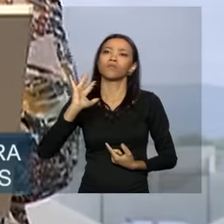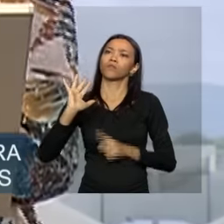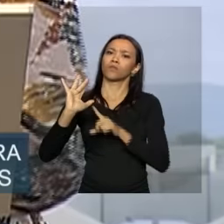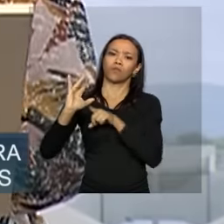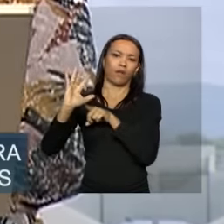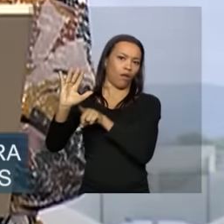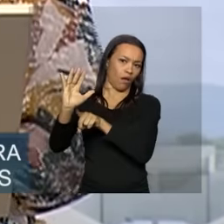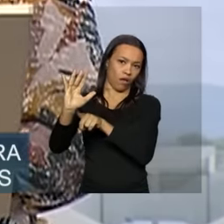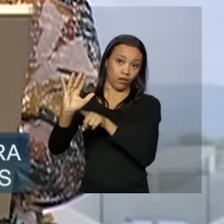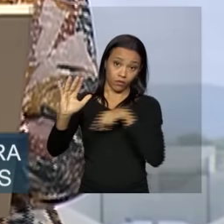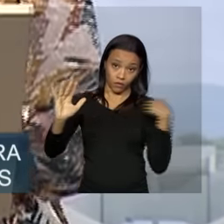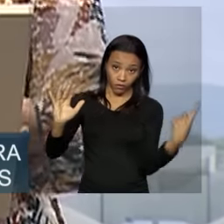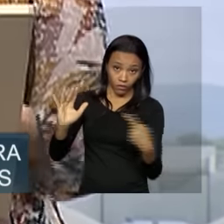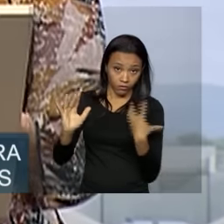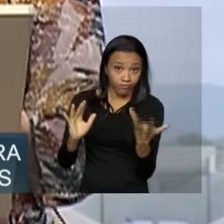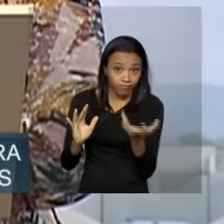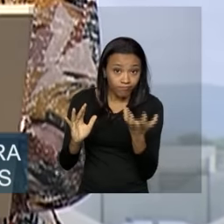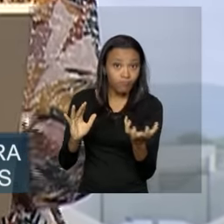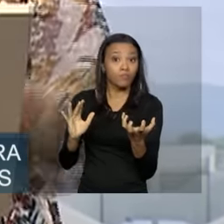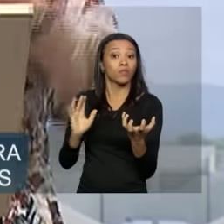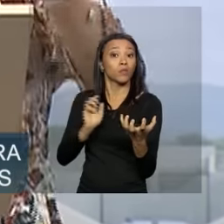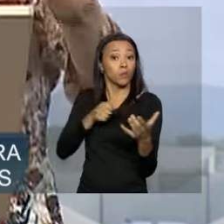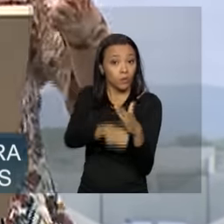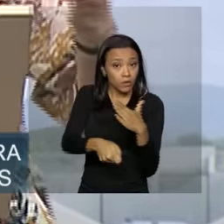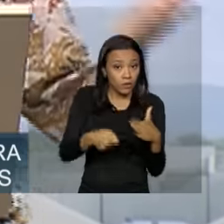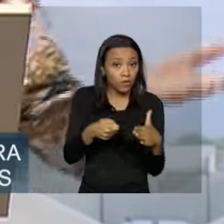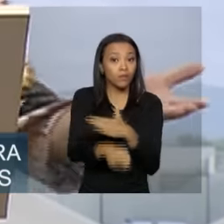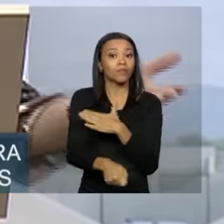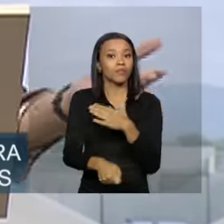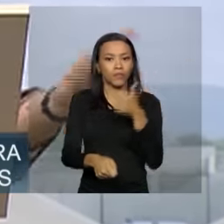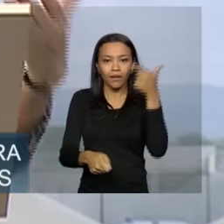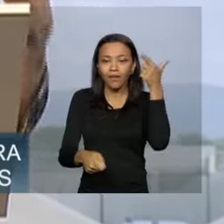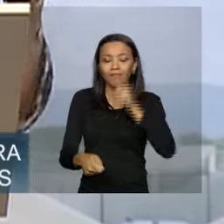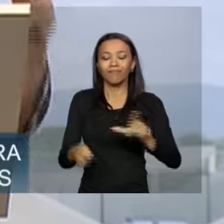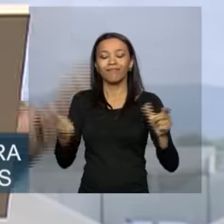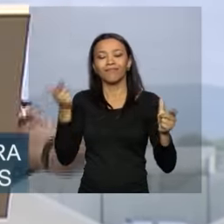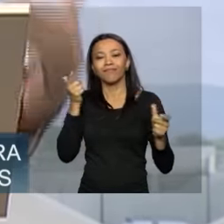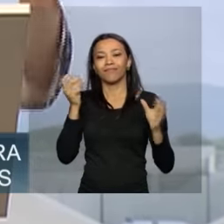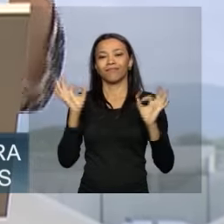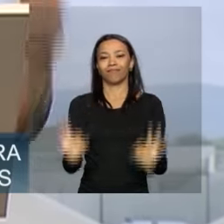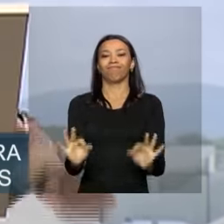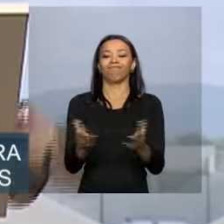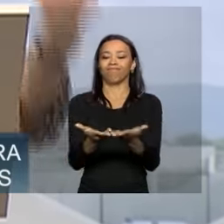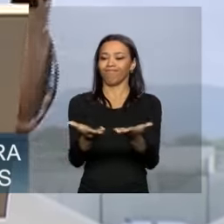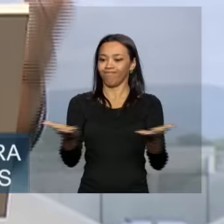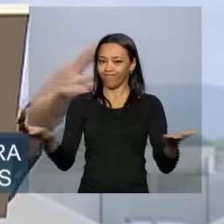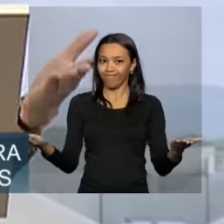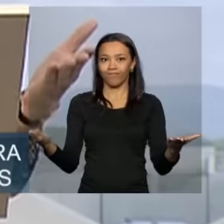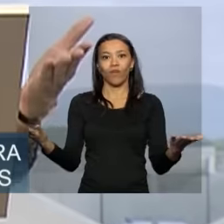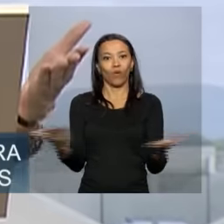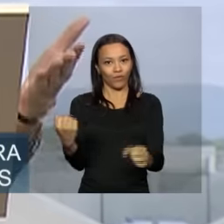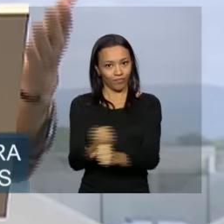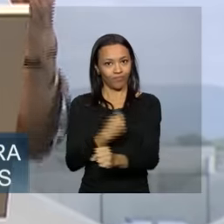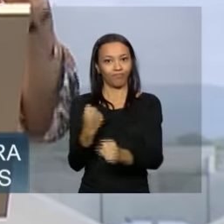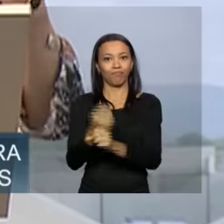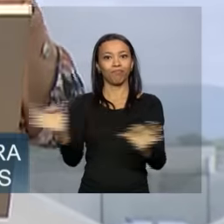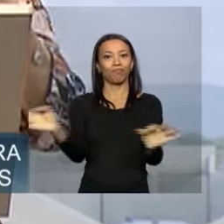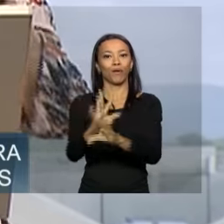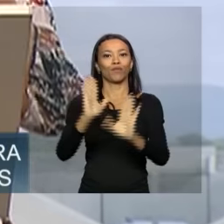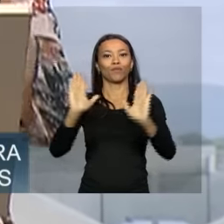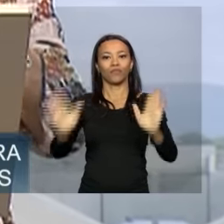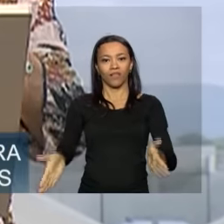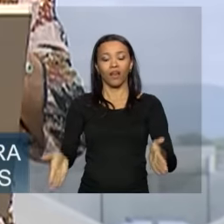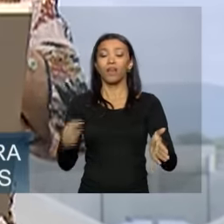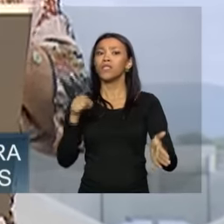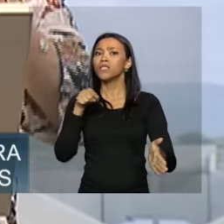nós desejamos, lutamos e conseguimos concretizar a obra.